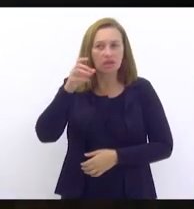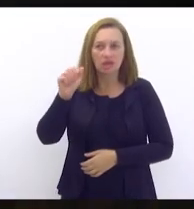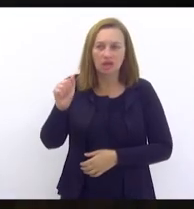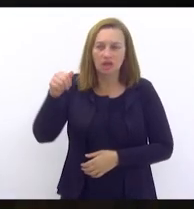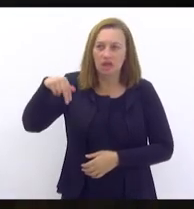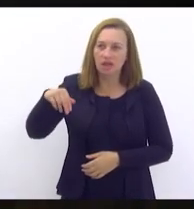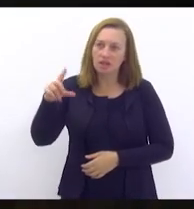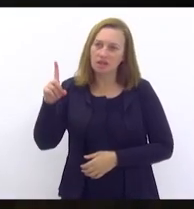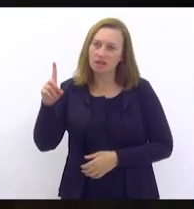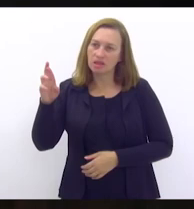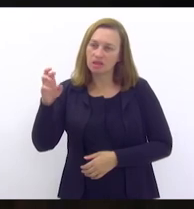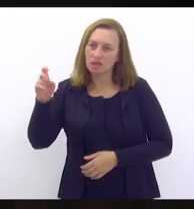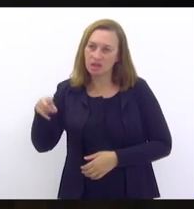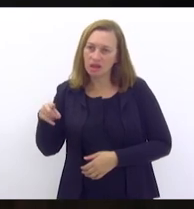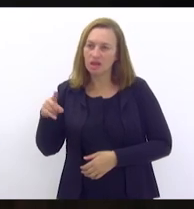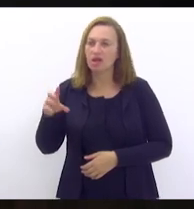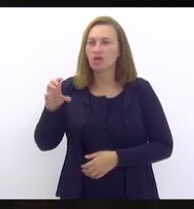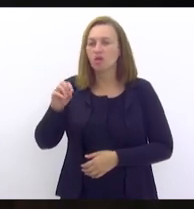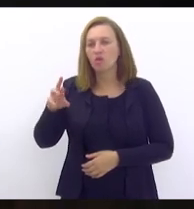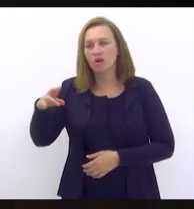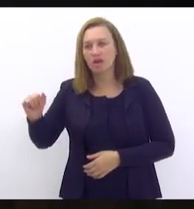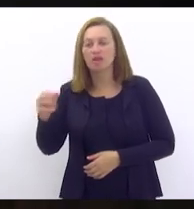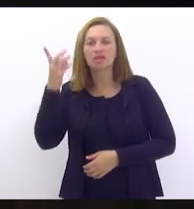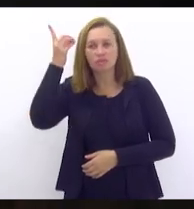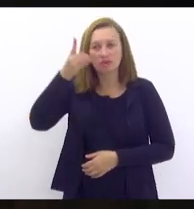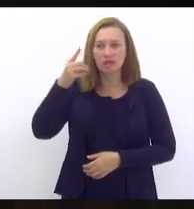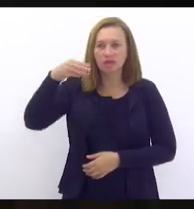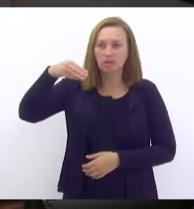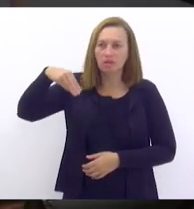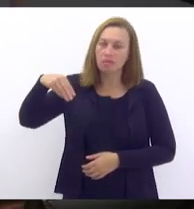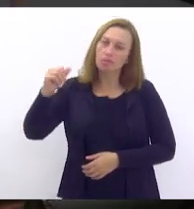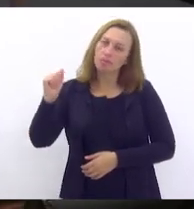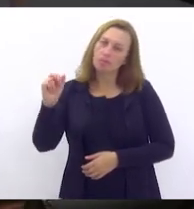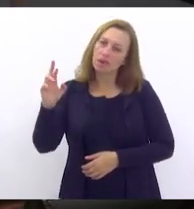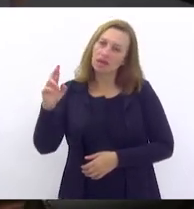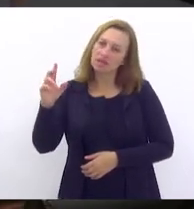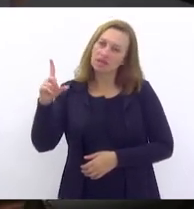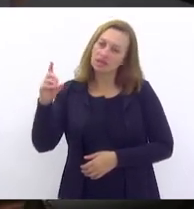Correia. Deputado Carlos Macedo.